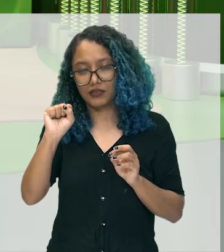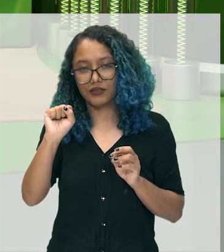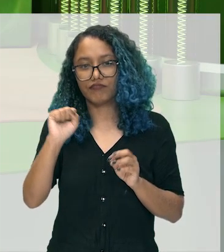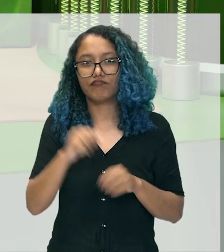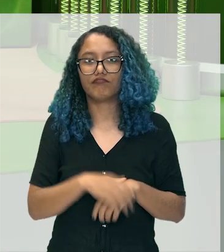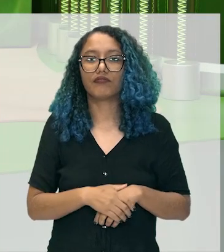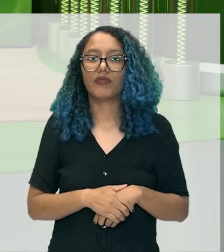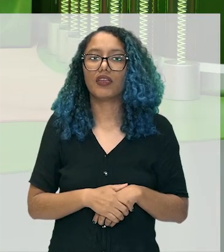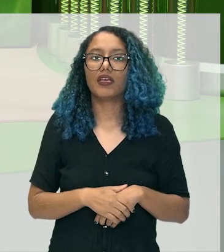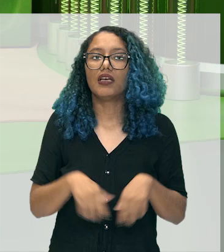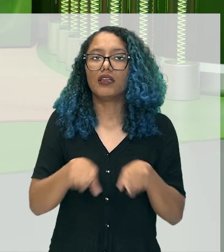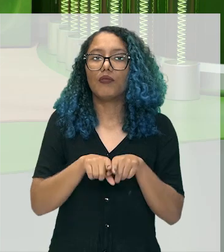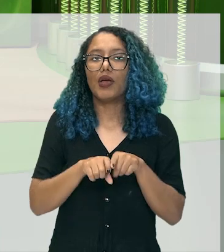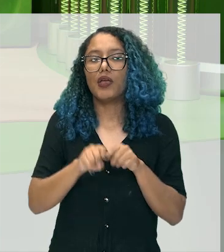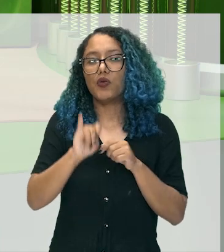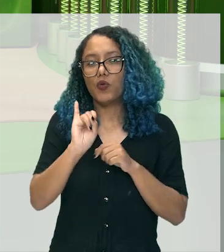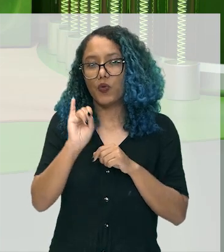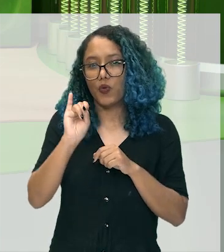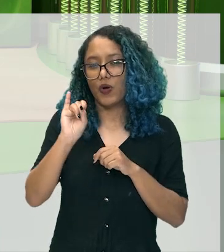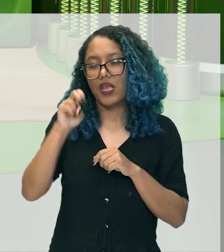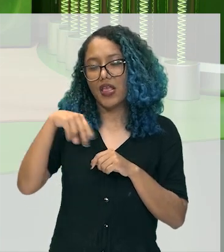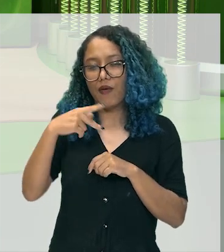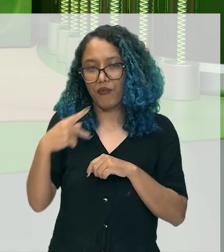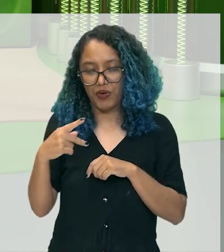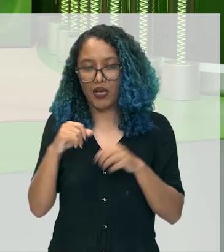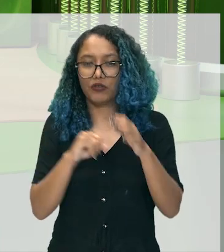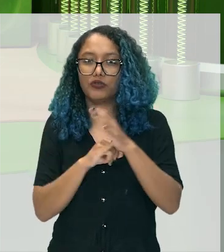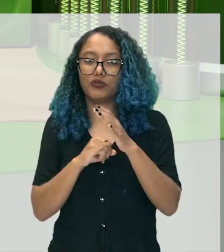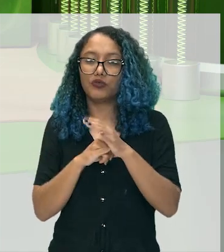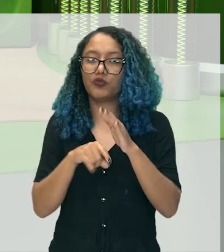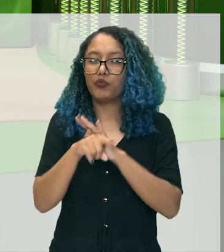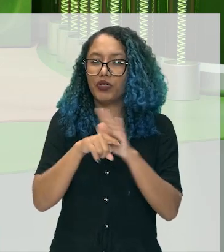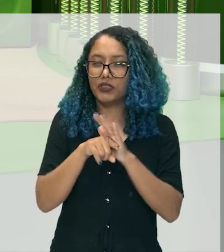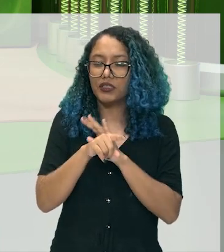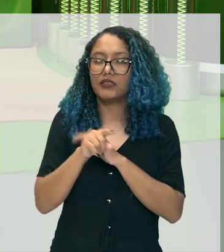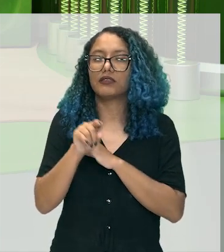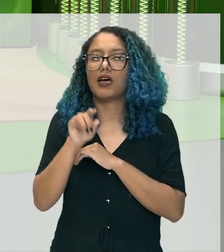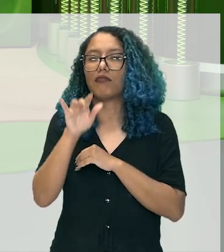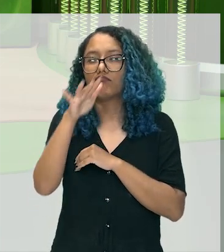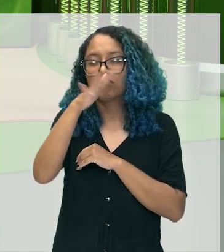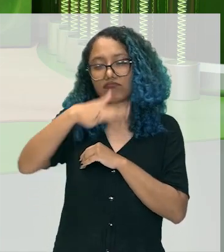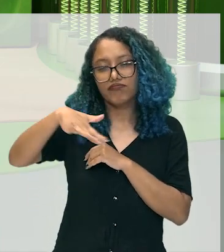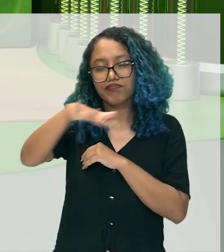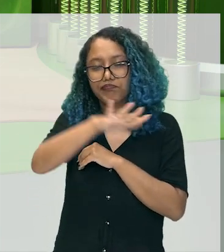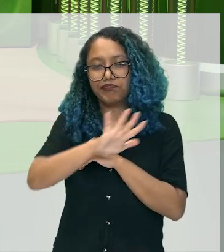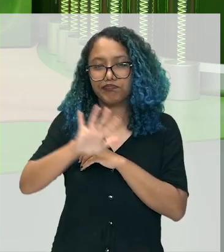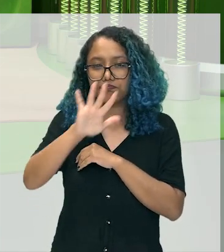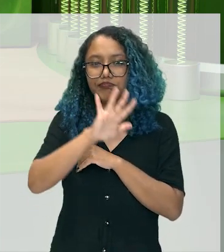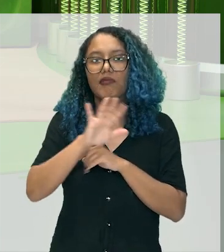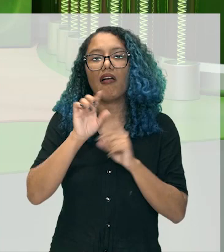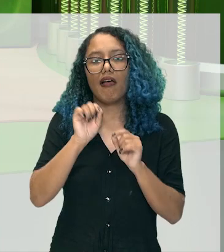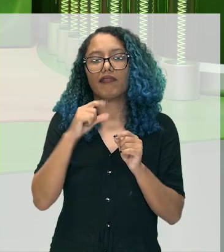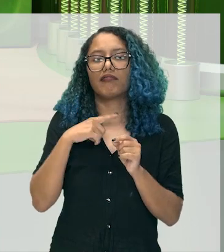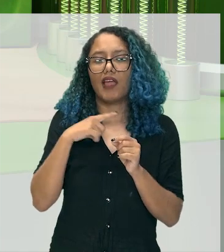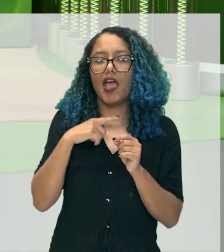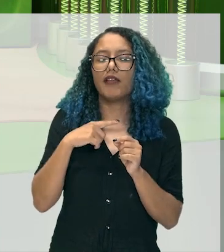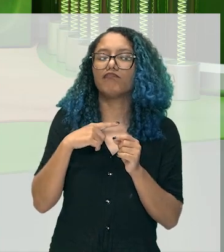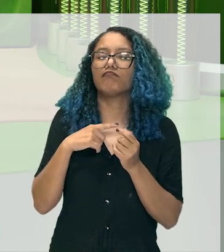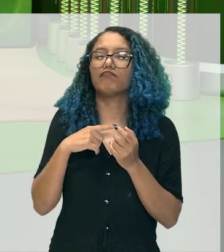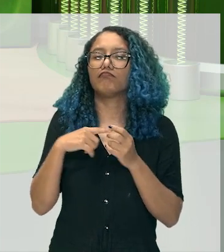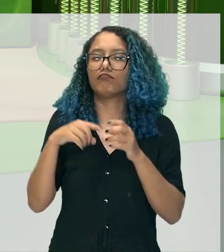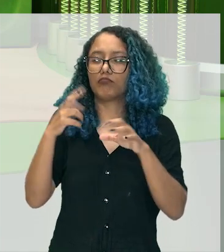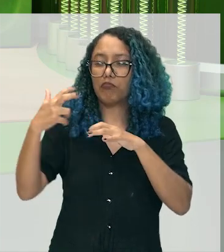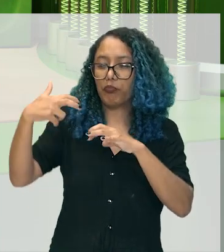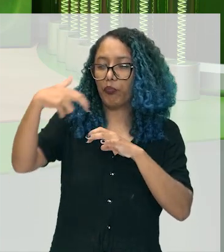Instituto Nacional de Pesquisas Espaciais, é ele que tem todos esses satélites, a instituição no Brasil que tem todos esses